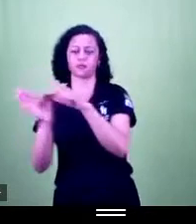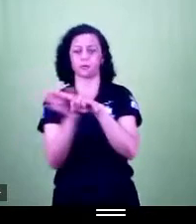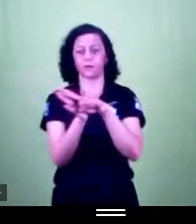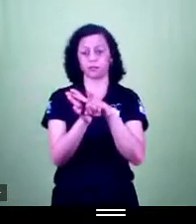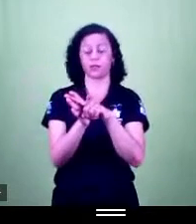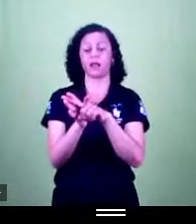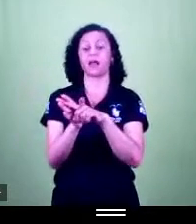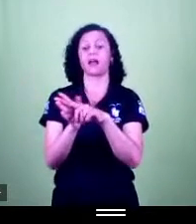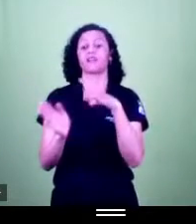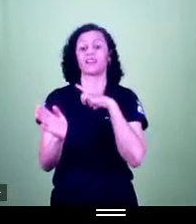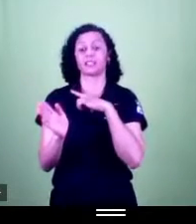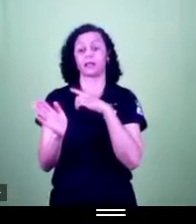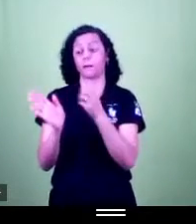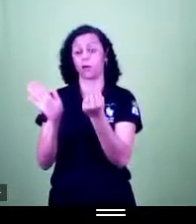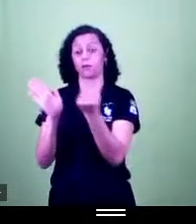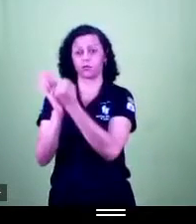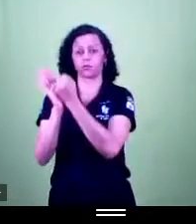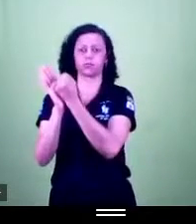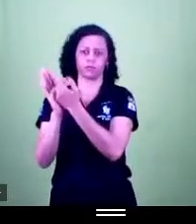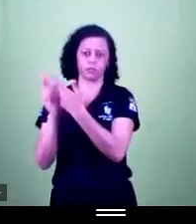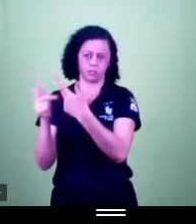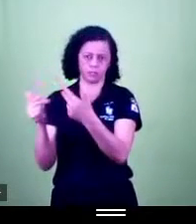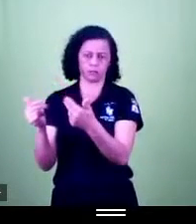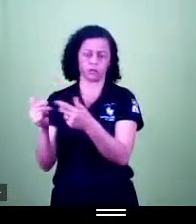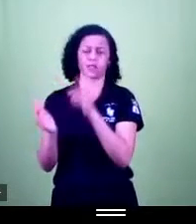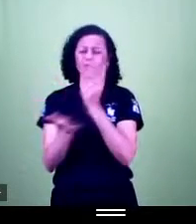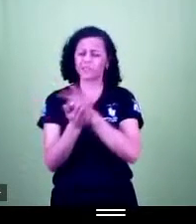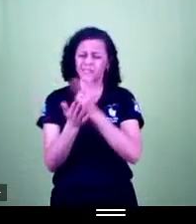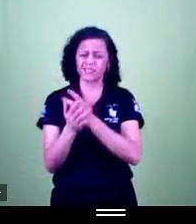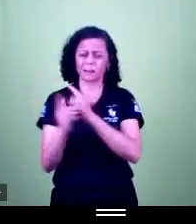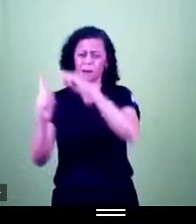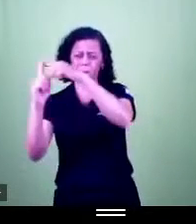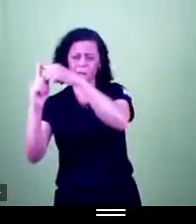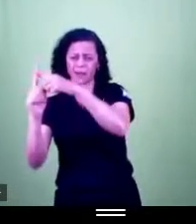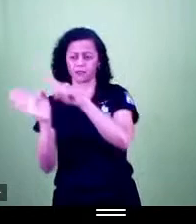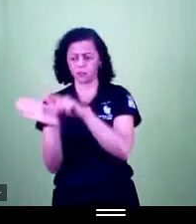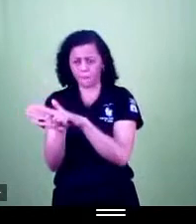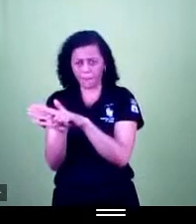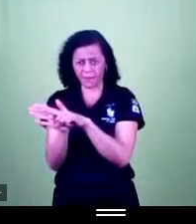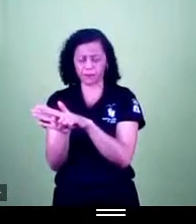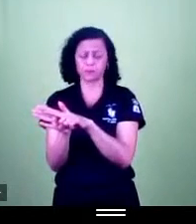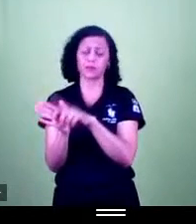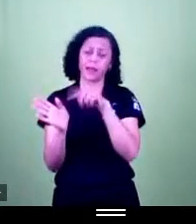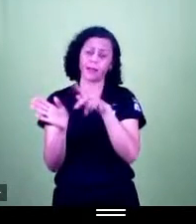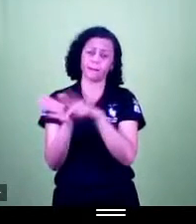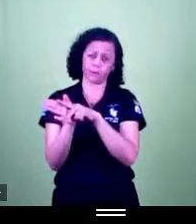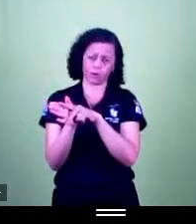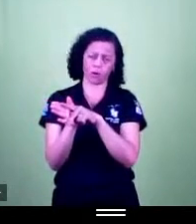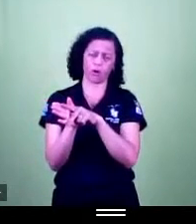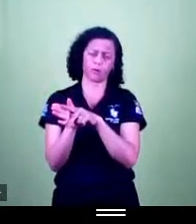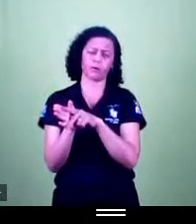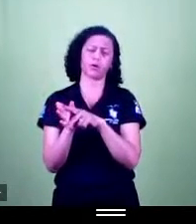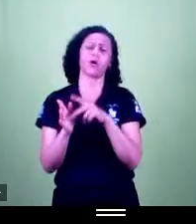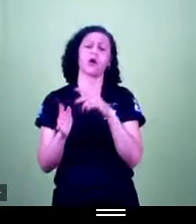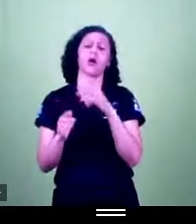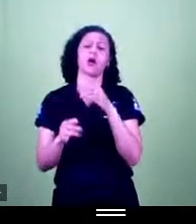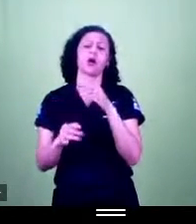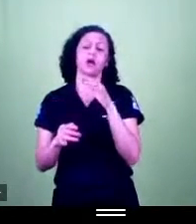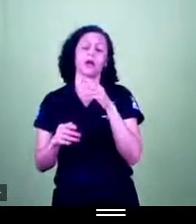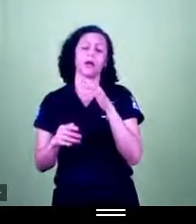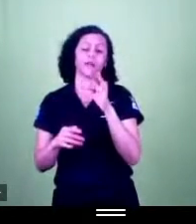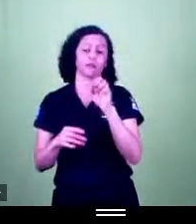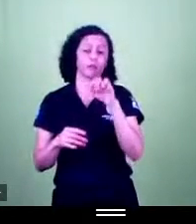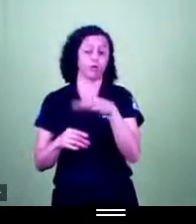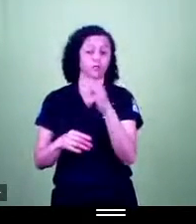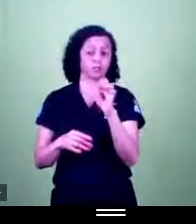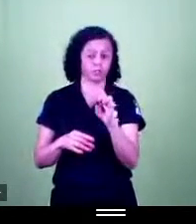de uma senoide. Então, sempre que tiver um mais e um menos, significa que é fonte de tensão contínua constante.